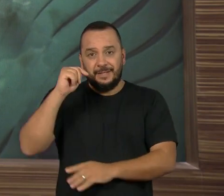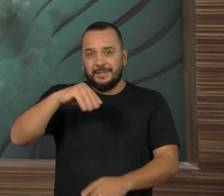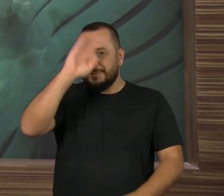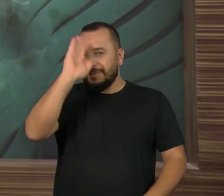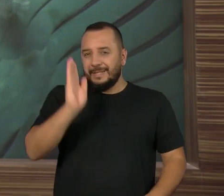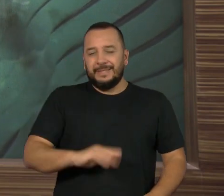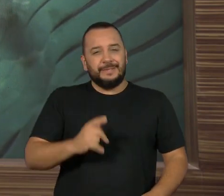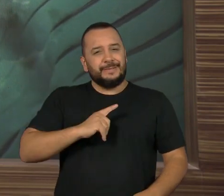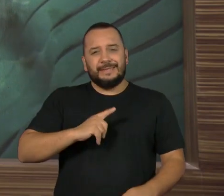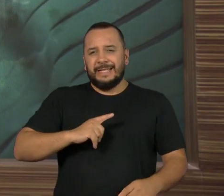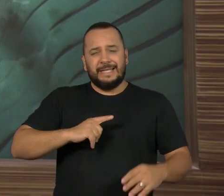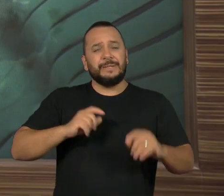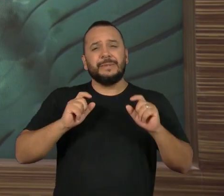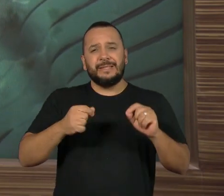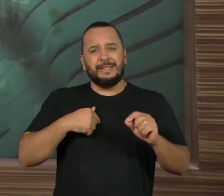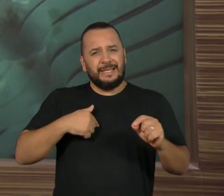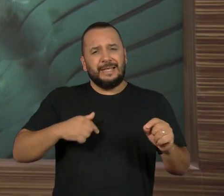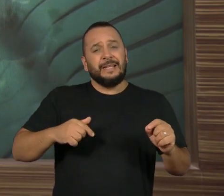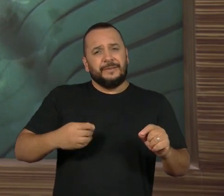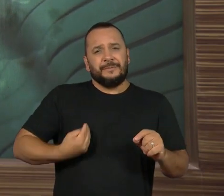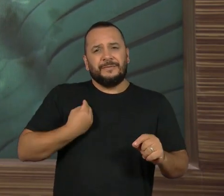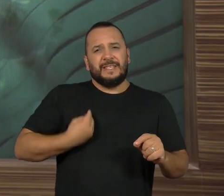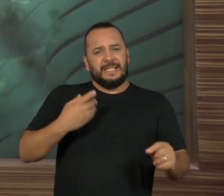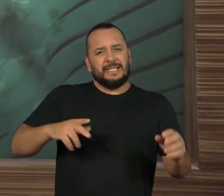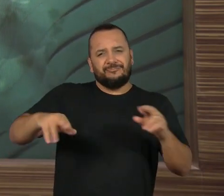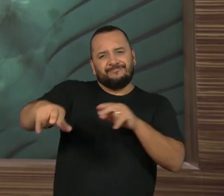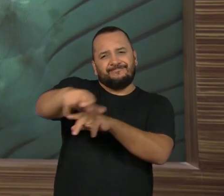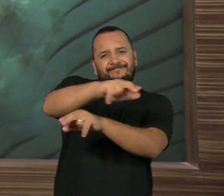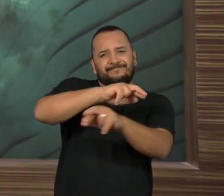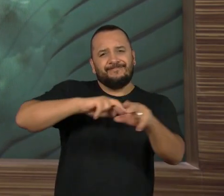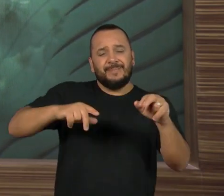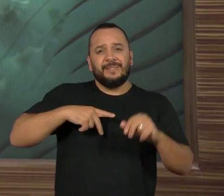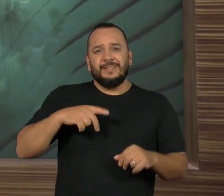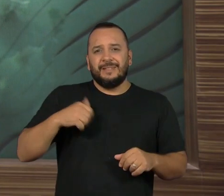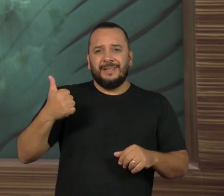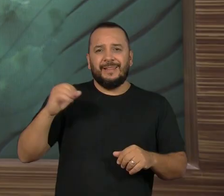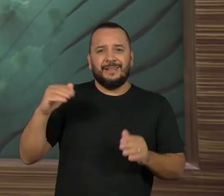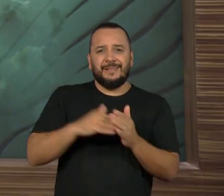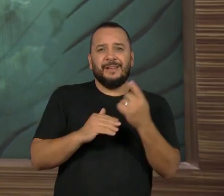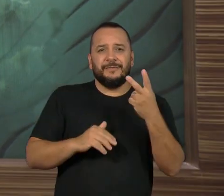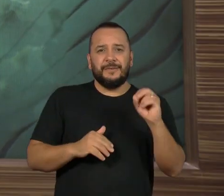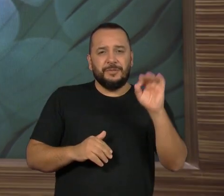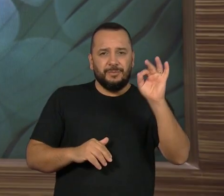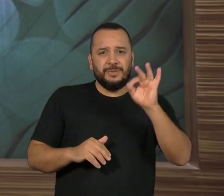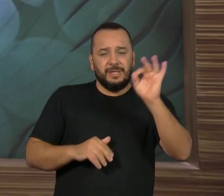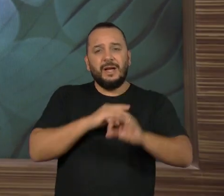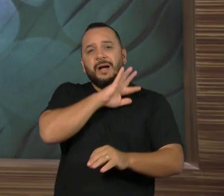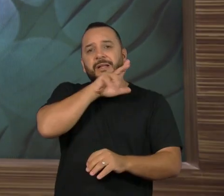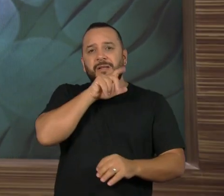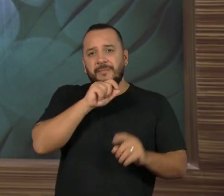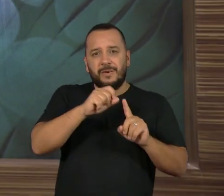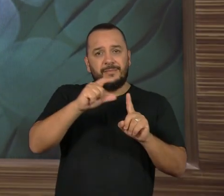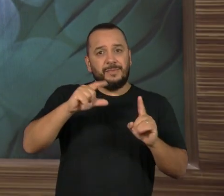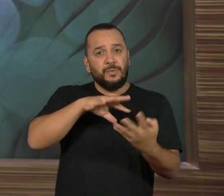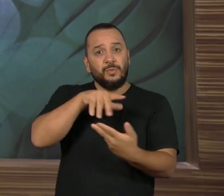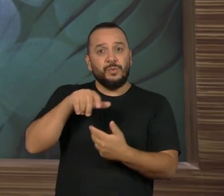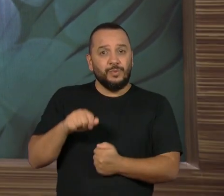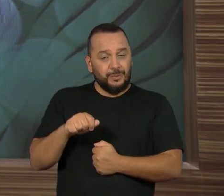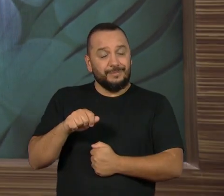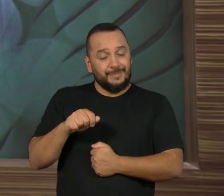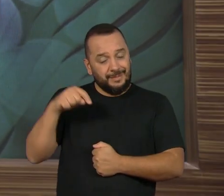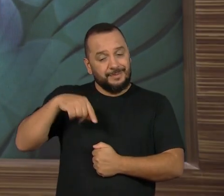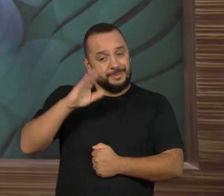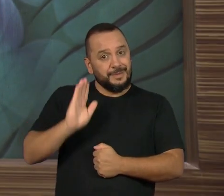diversidade biológica, abriga entre 10% e 20% de todas as espécies de animais e plantas do mundo. Mas também